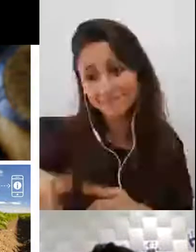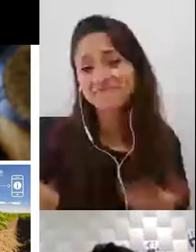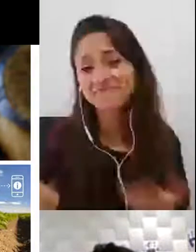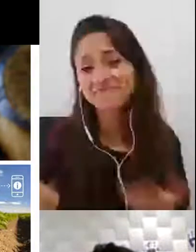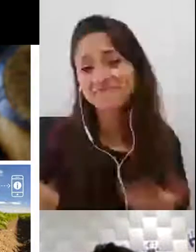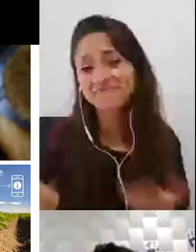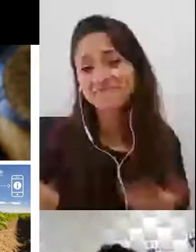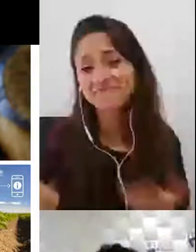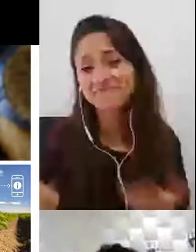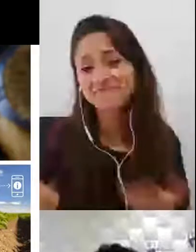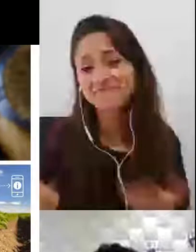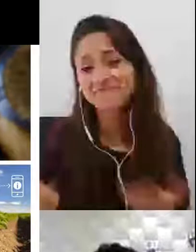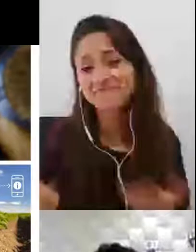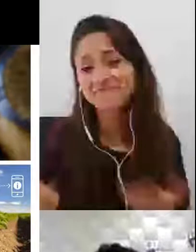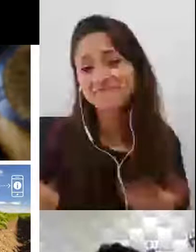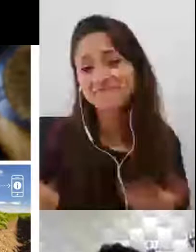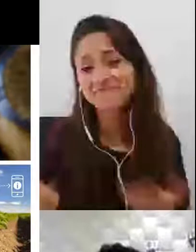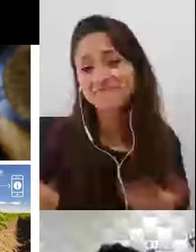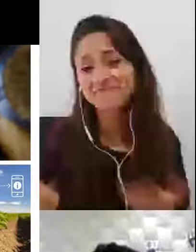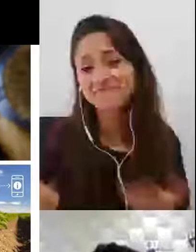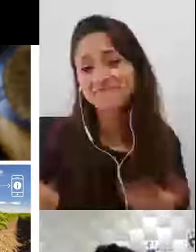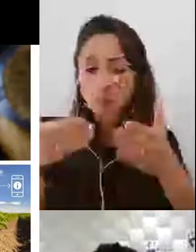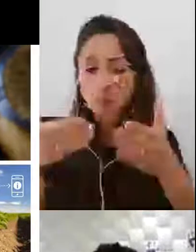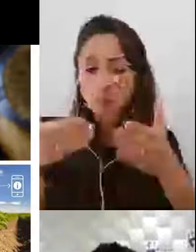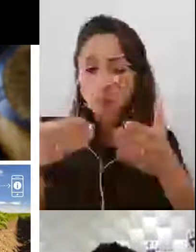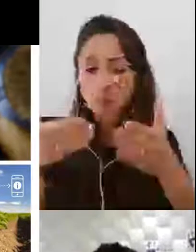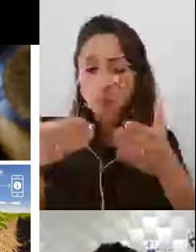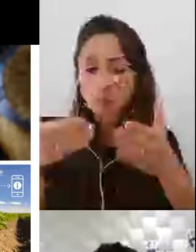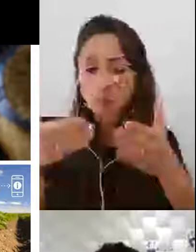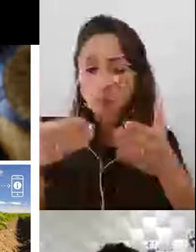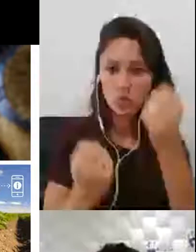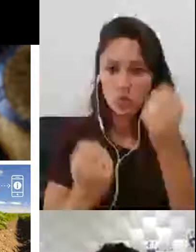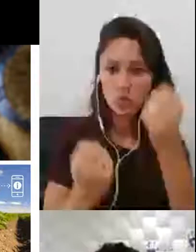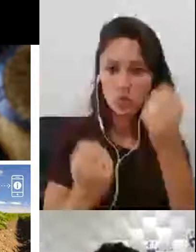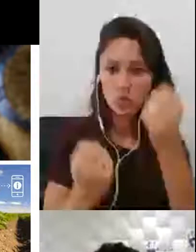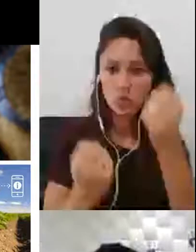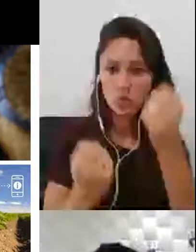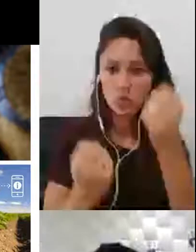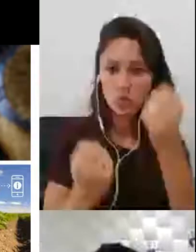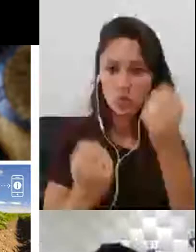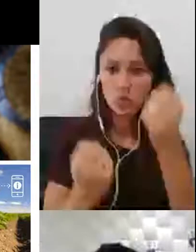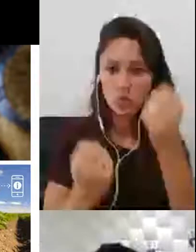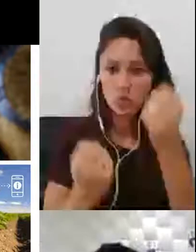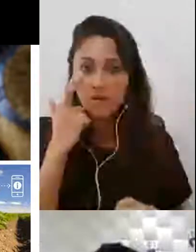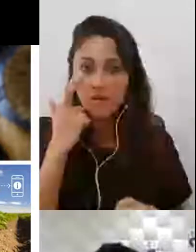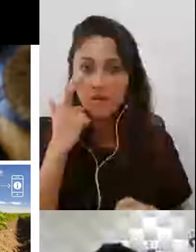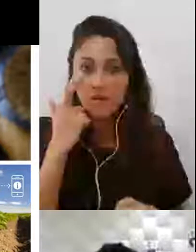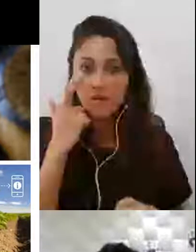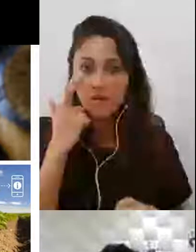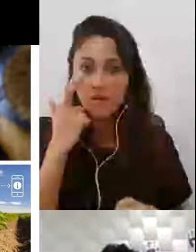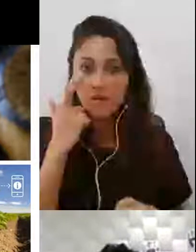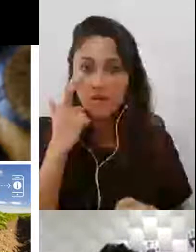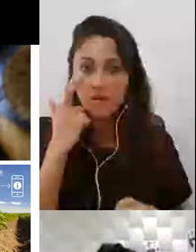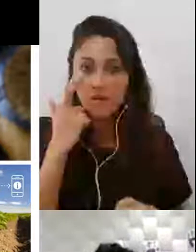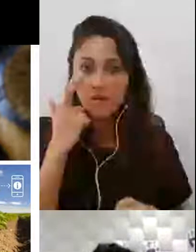estar focando, utilizando a indústria 4.0, as tendências no mercado, para que a gente